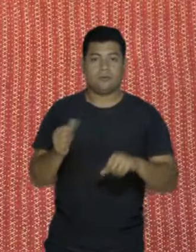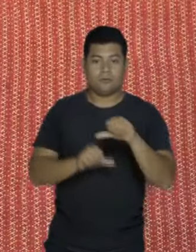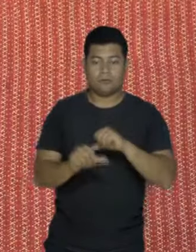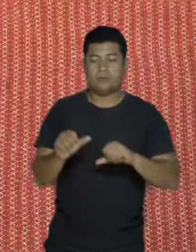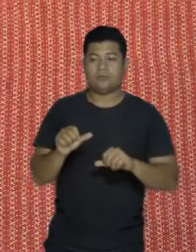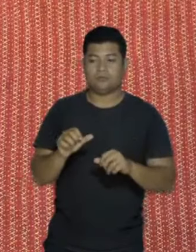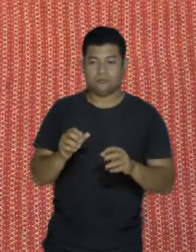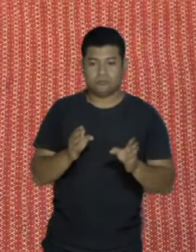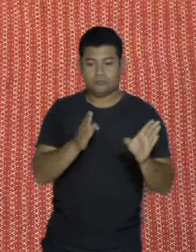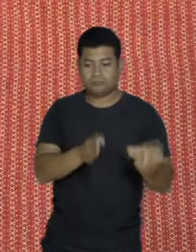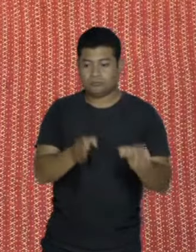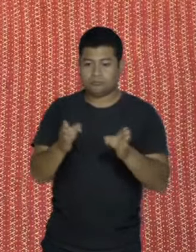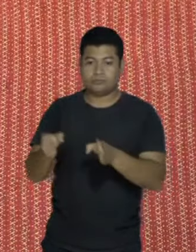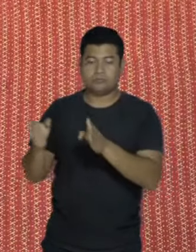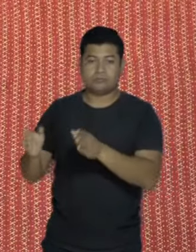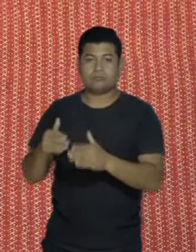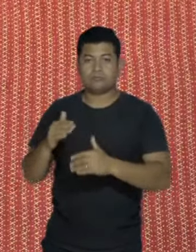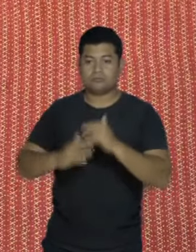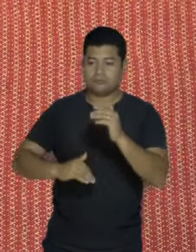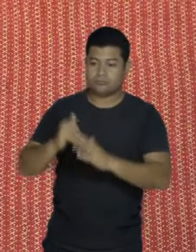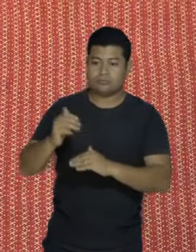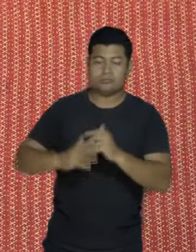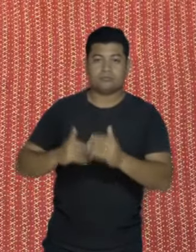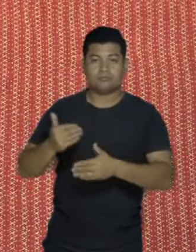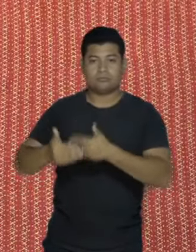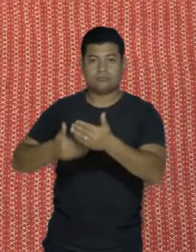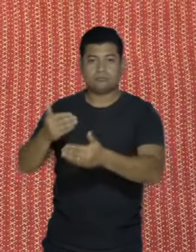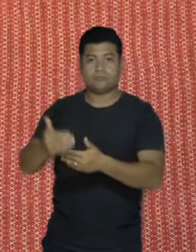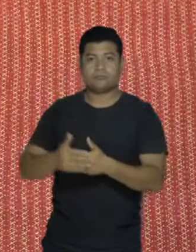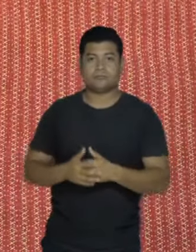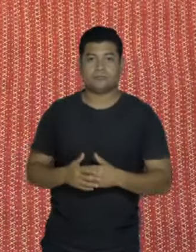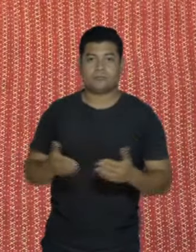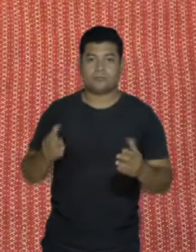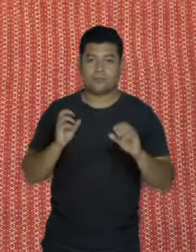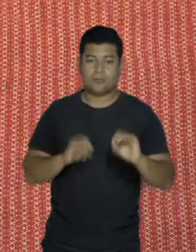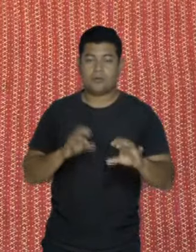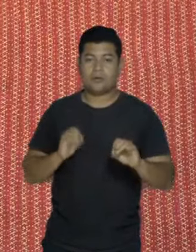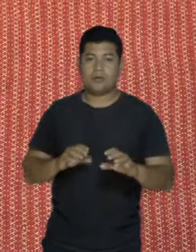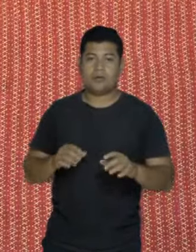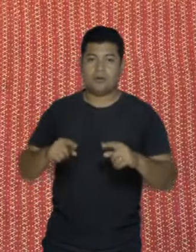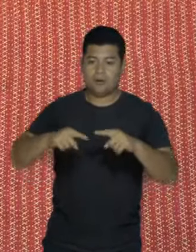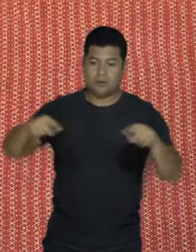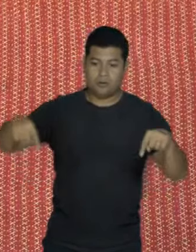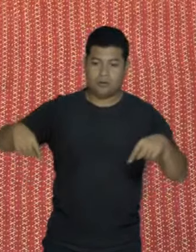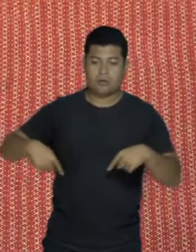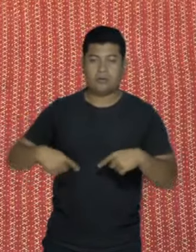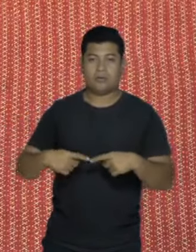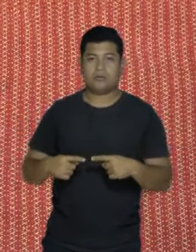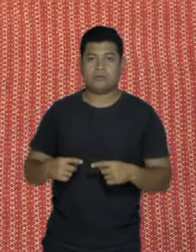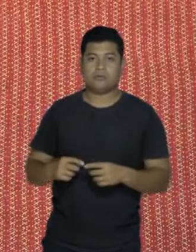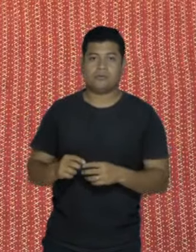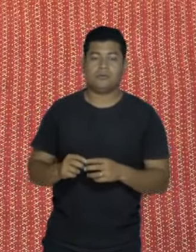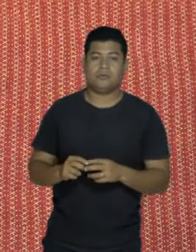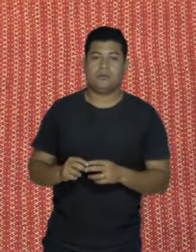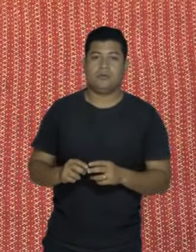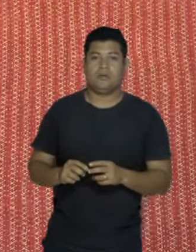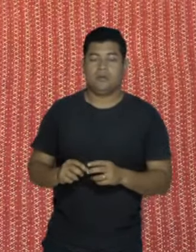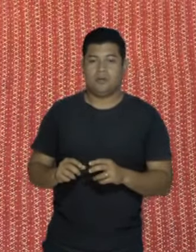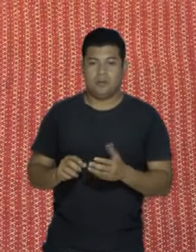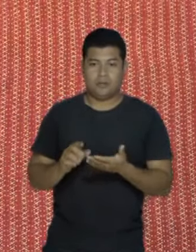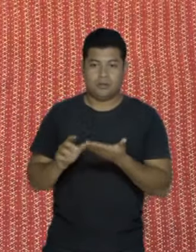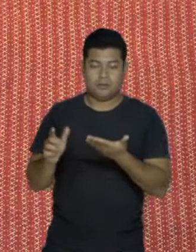ir se preparando cada vez melhor as aulas vão acontecer nas dependências da Universidade Católica